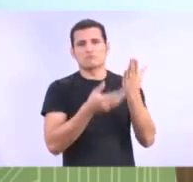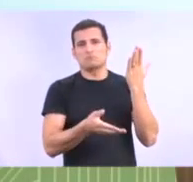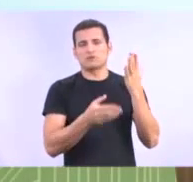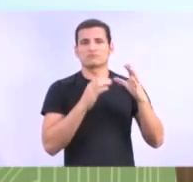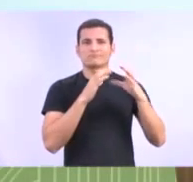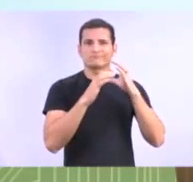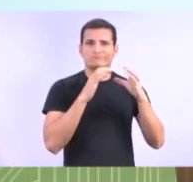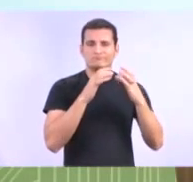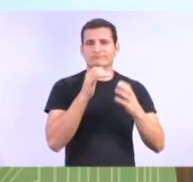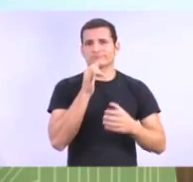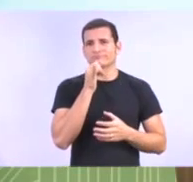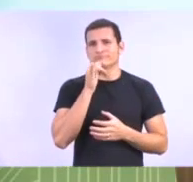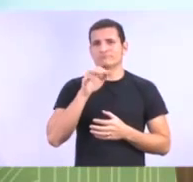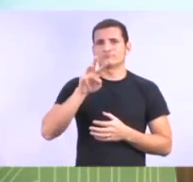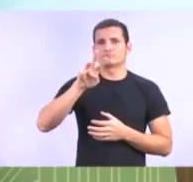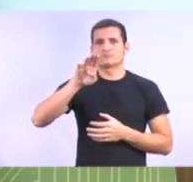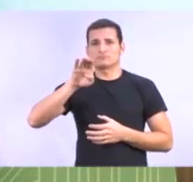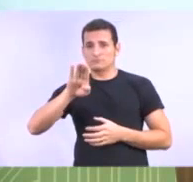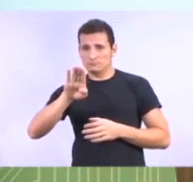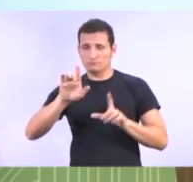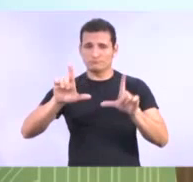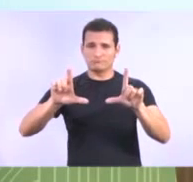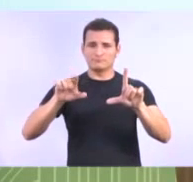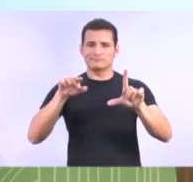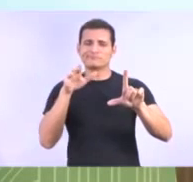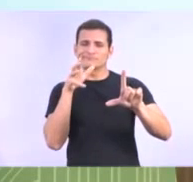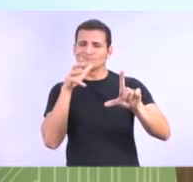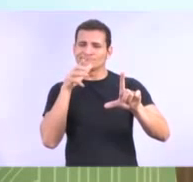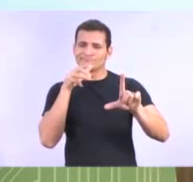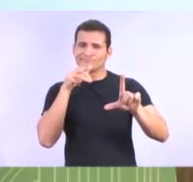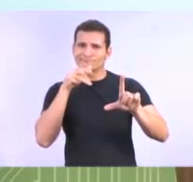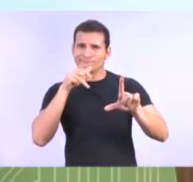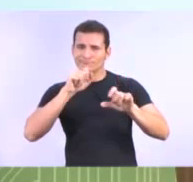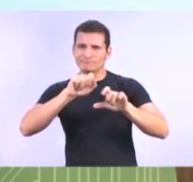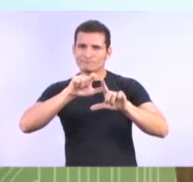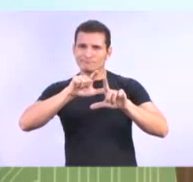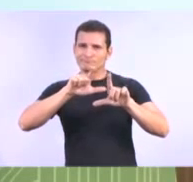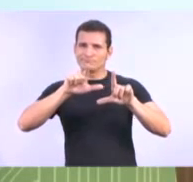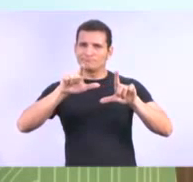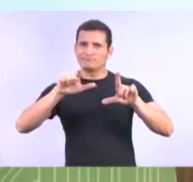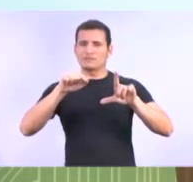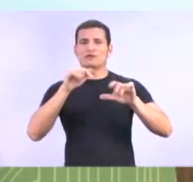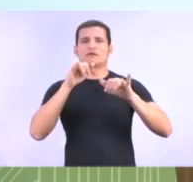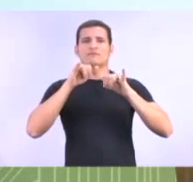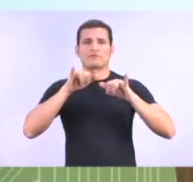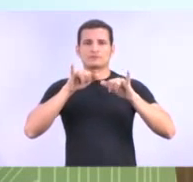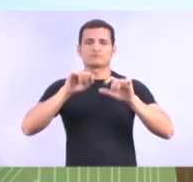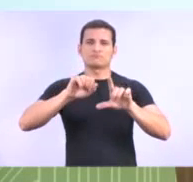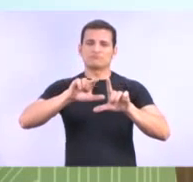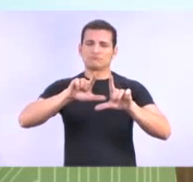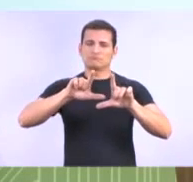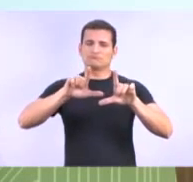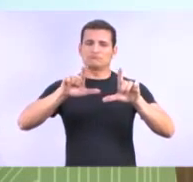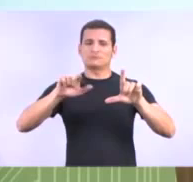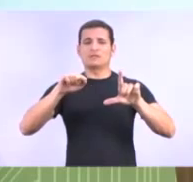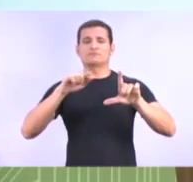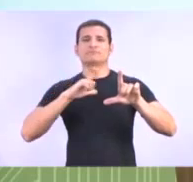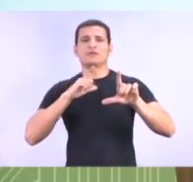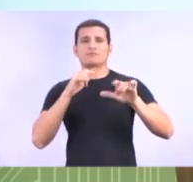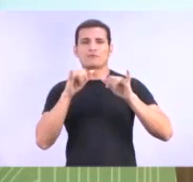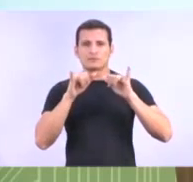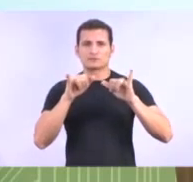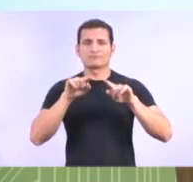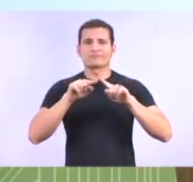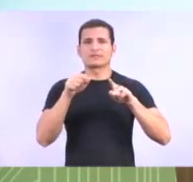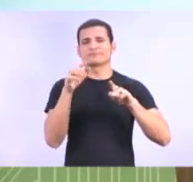uma página web demorar 10 segundos a mais para carregar, a informação ela é carregada, você tem a informação, só que ela